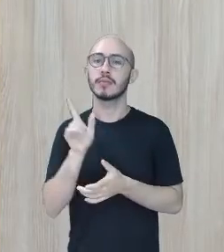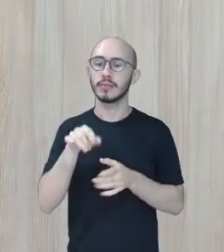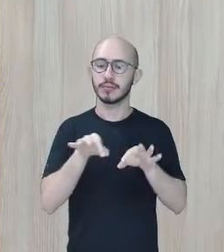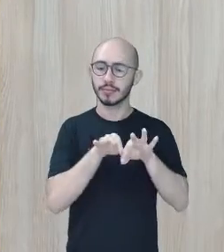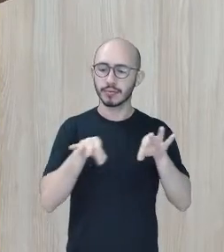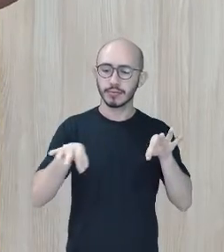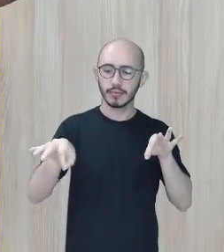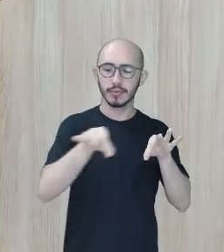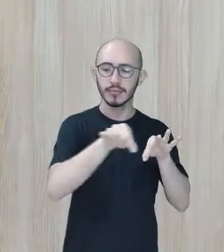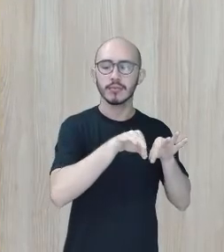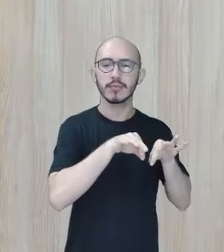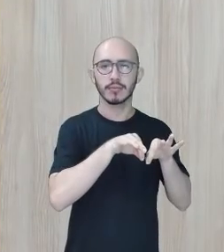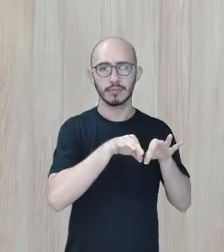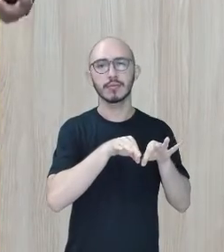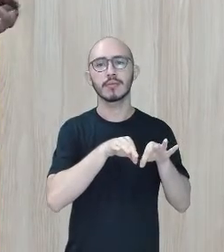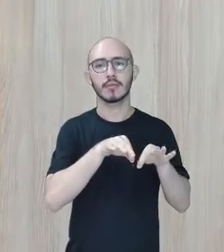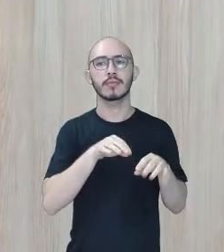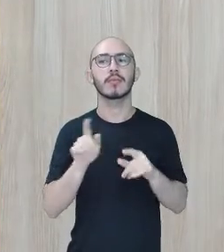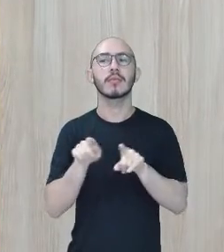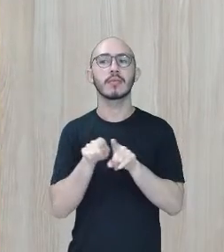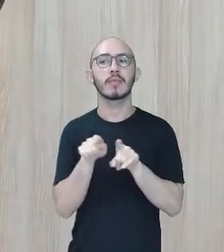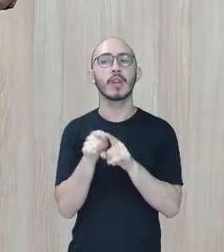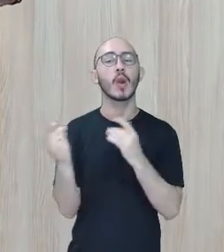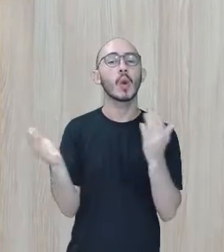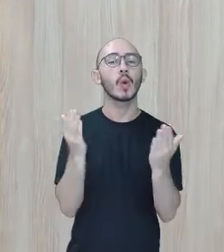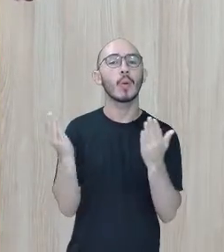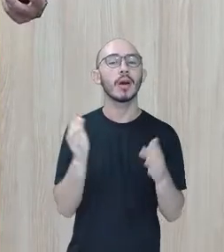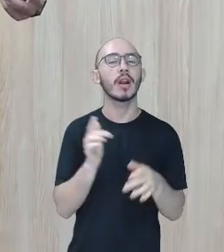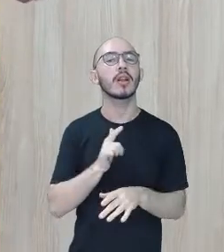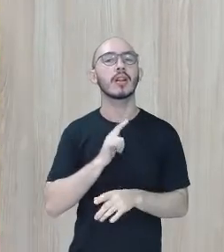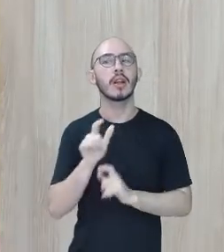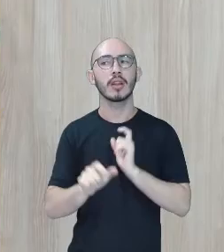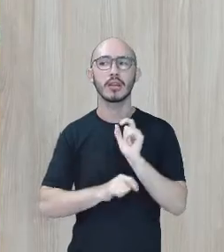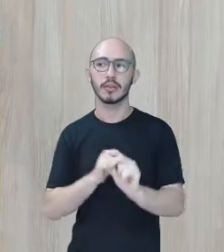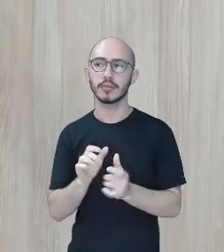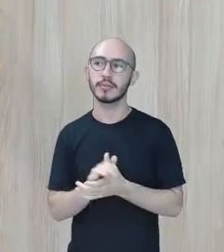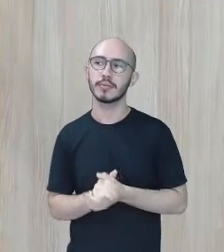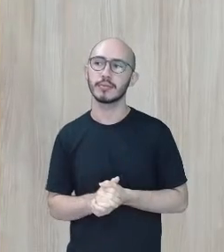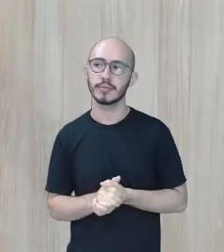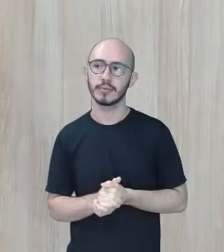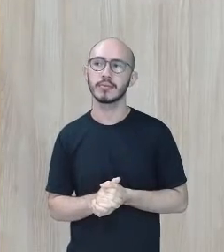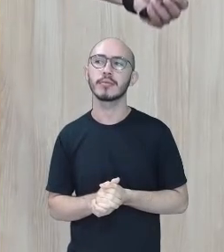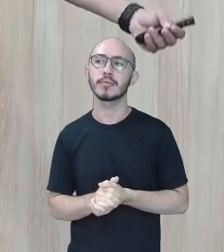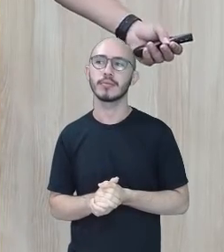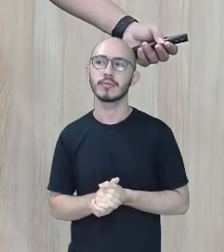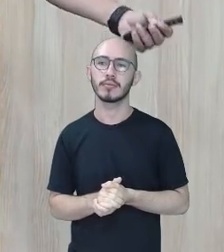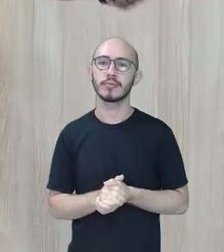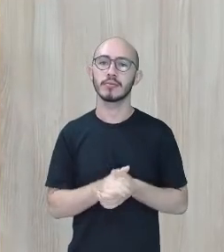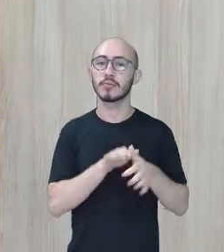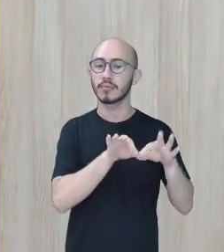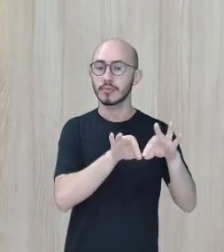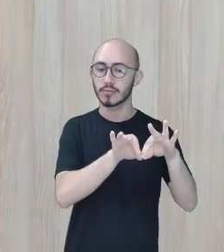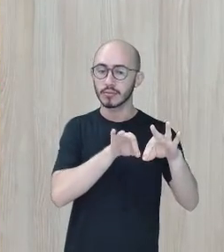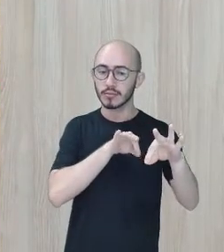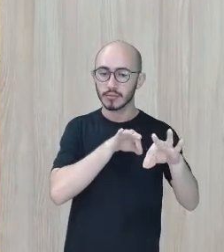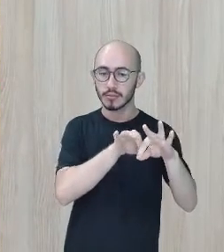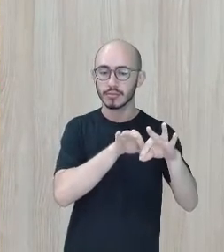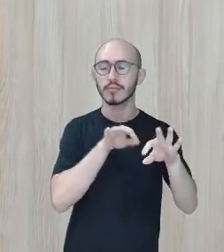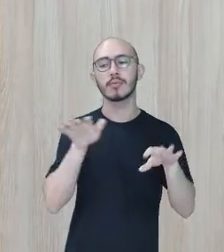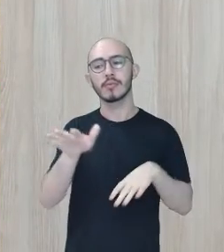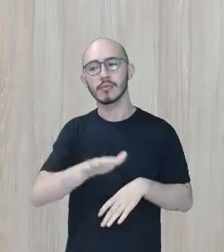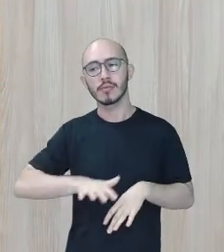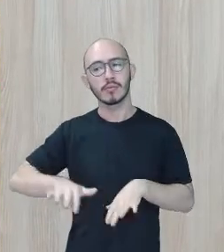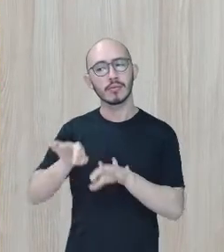quadrado. Te mostrei o comparativo e a relação que existe entre medidas de comprimento e medidas de